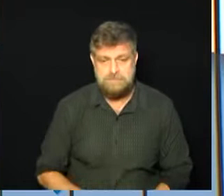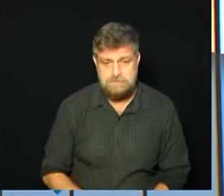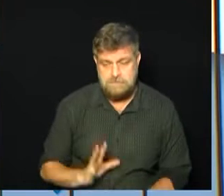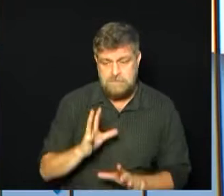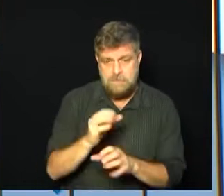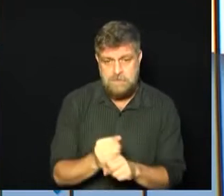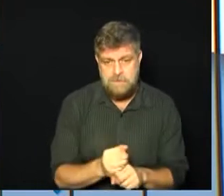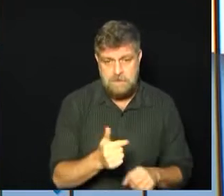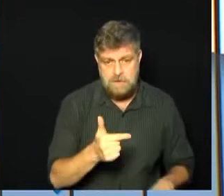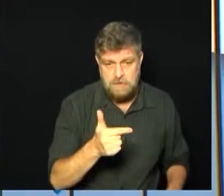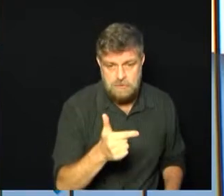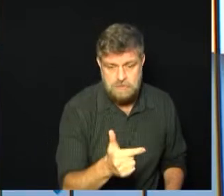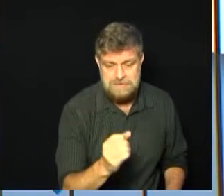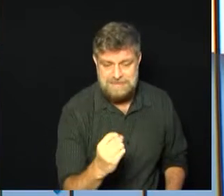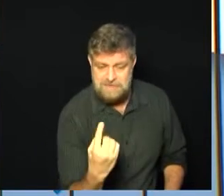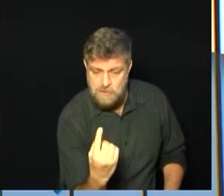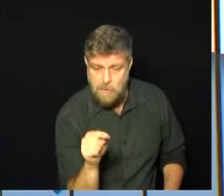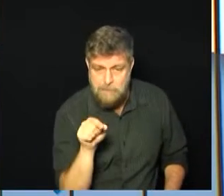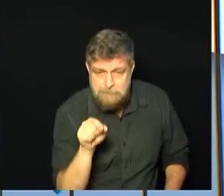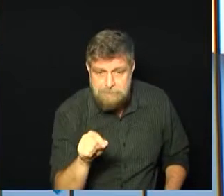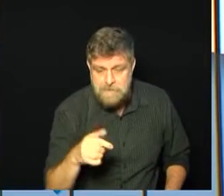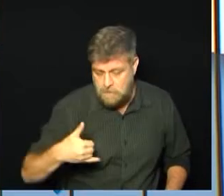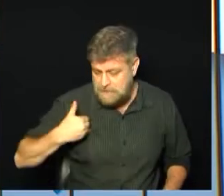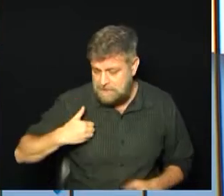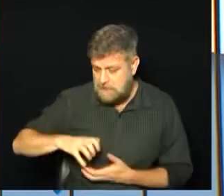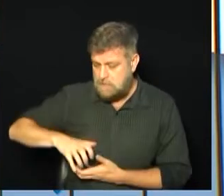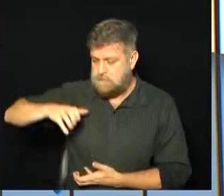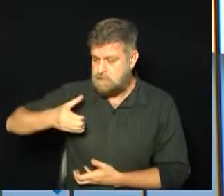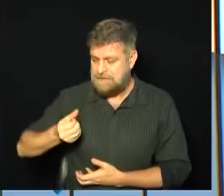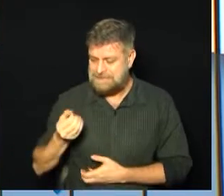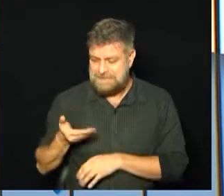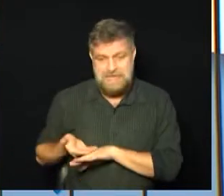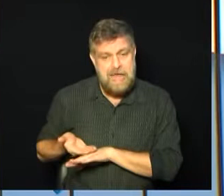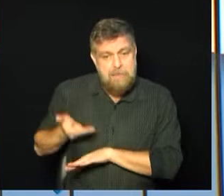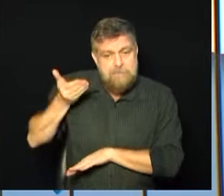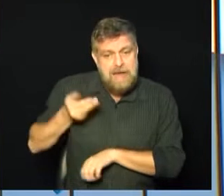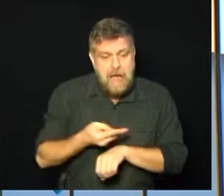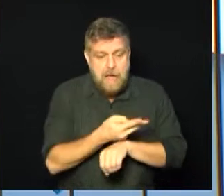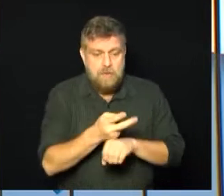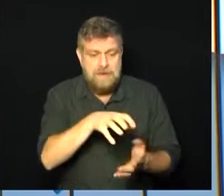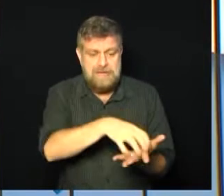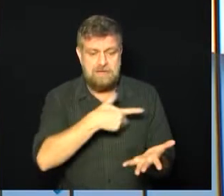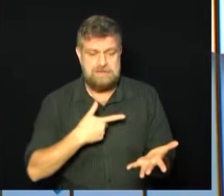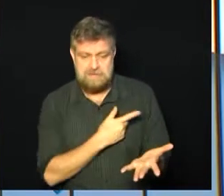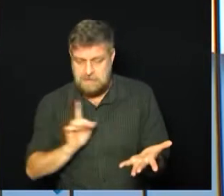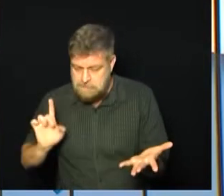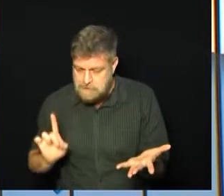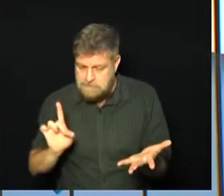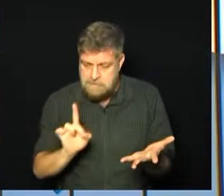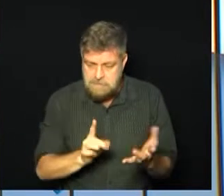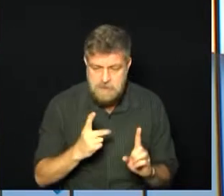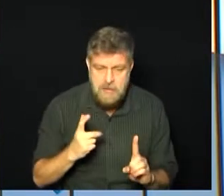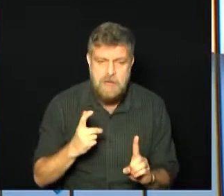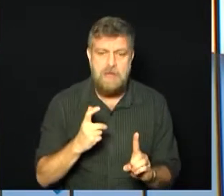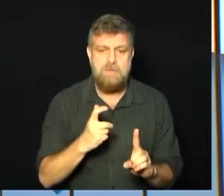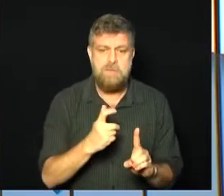total, são 201 mil idosos acima de 60 anos que devem procurar as unidades básicas de saúde para completar o